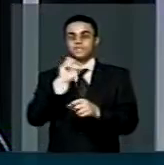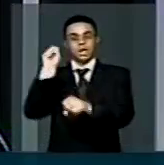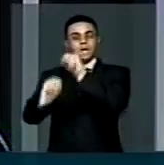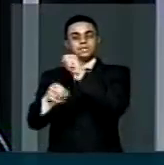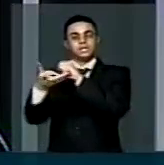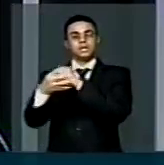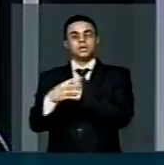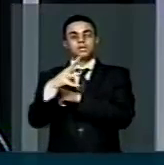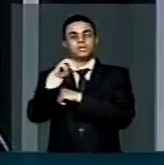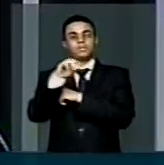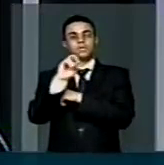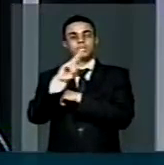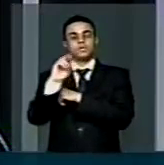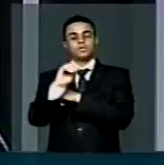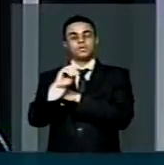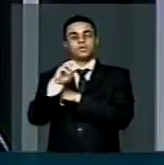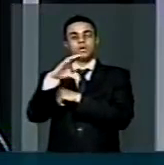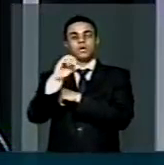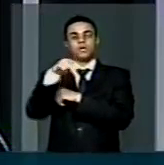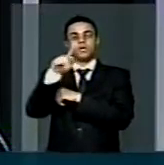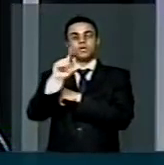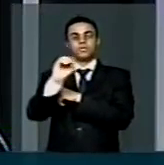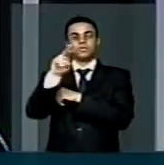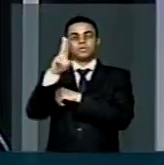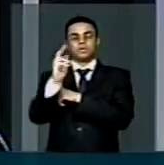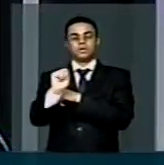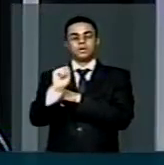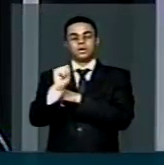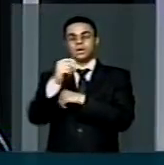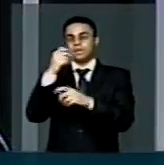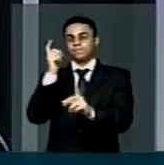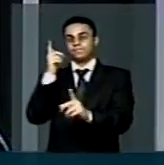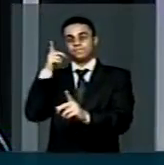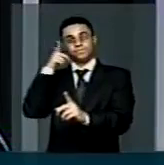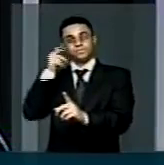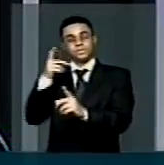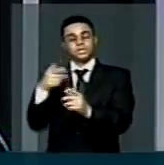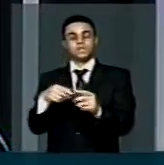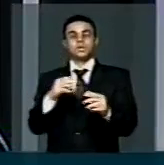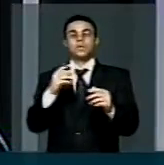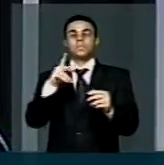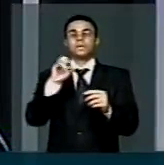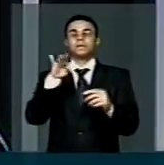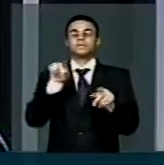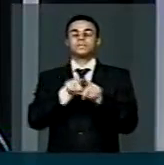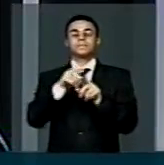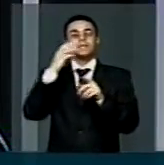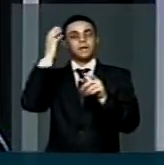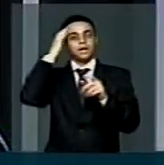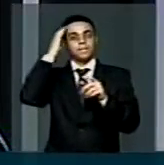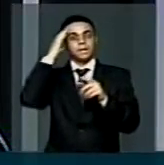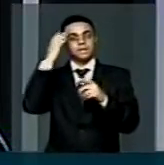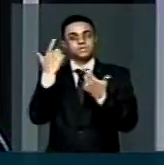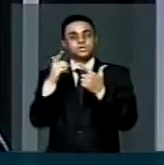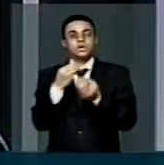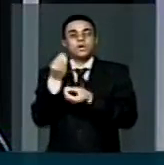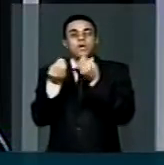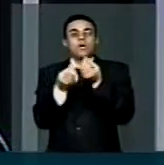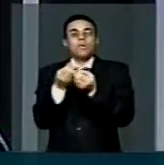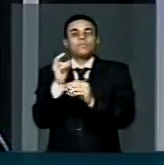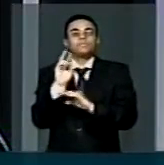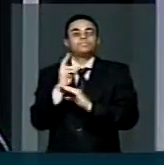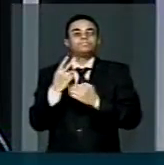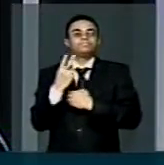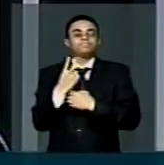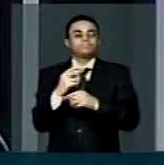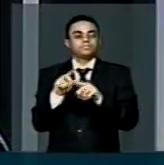da Congonha, no bairro de Madureira. Ela foi alvejada no peito e na cabeça, sem chance de defesa, e em seguida jogada de qualquer